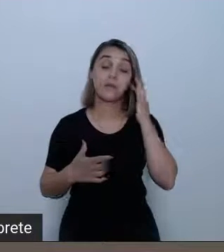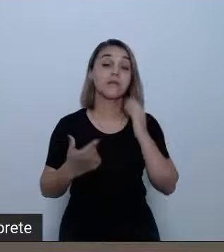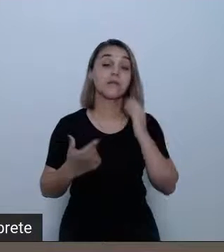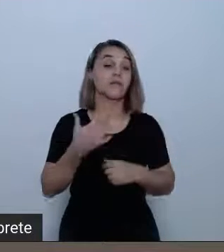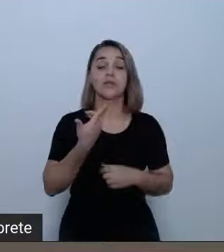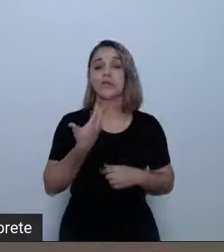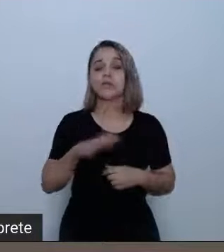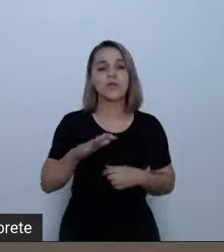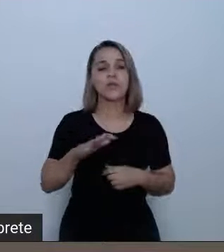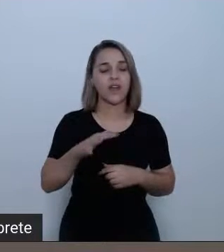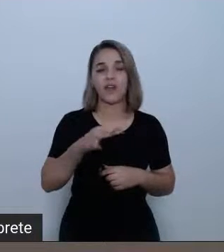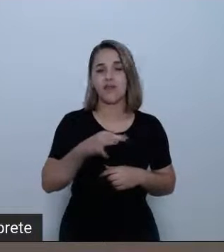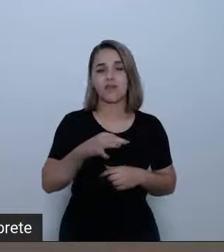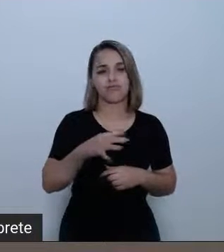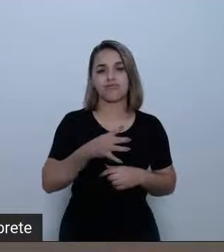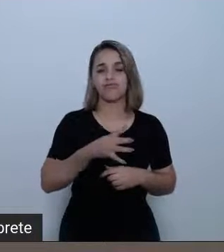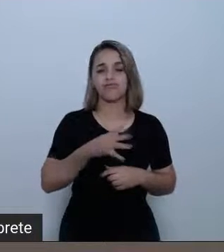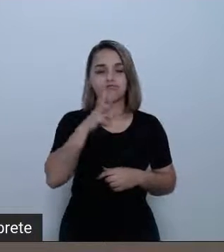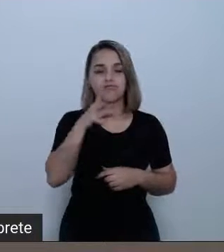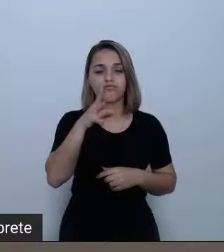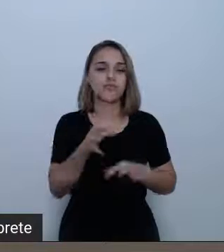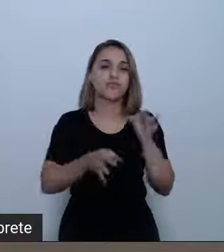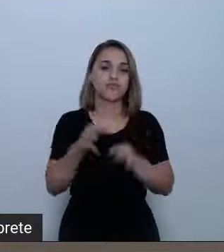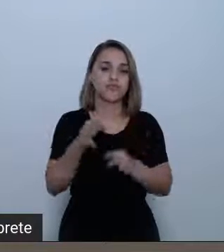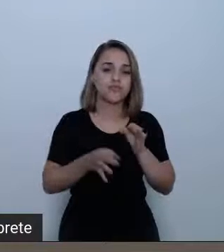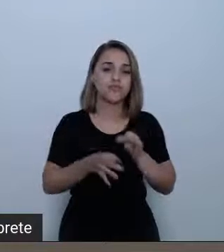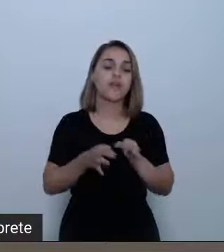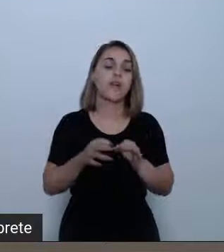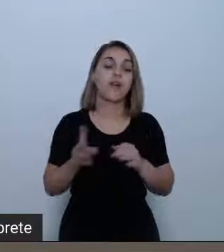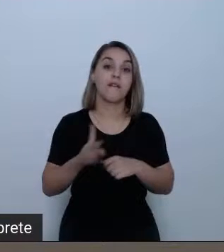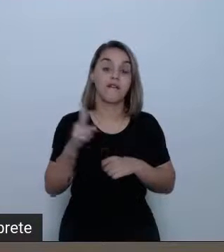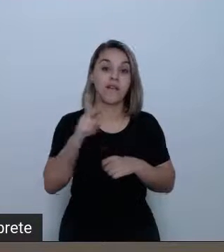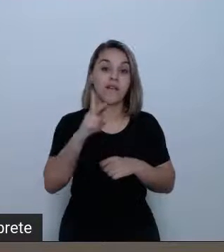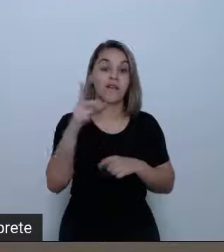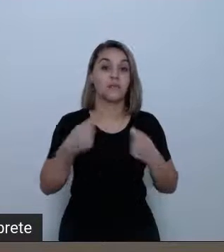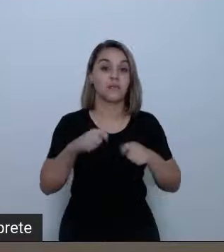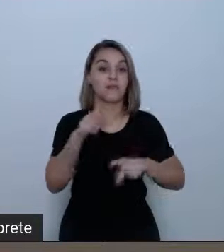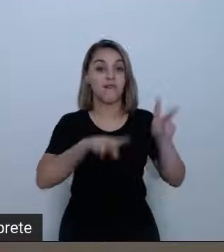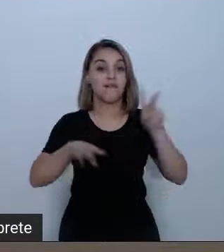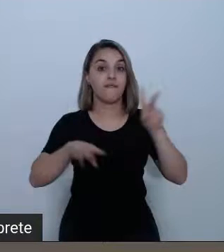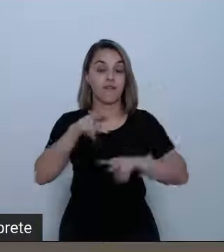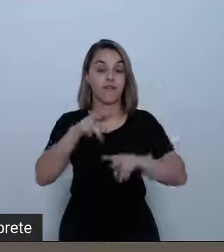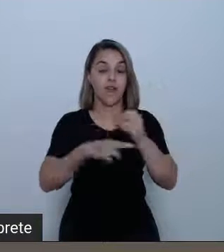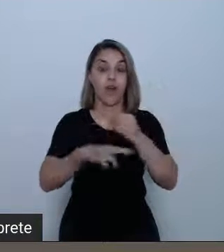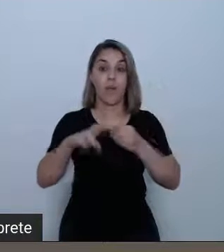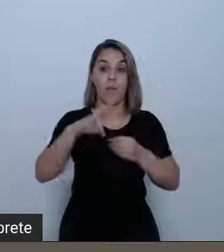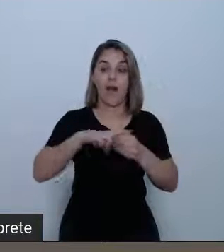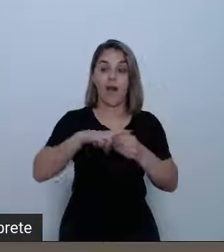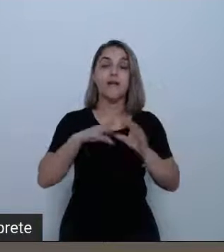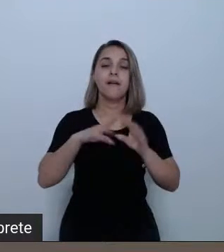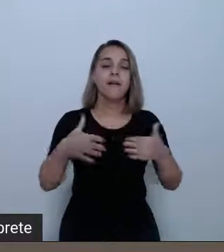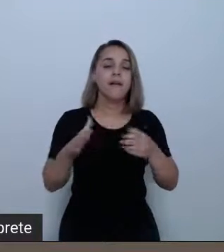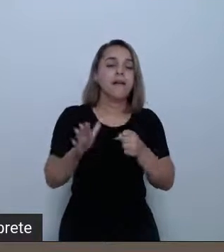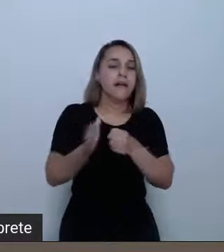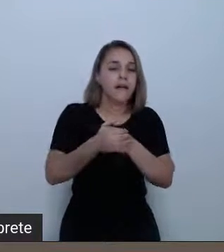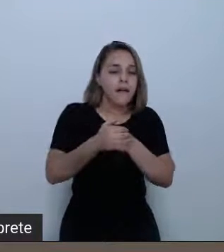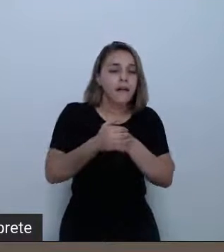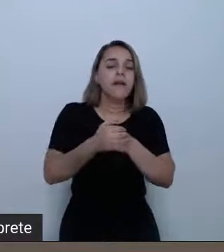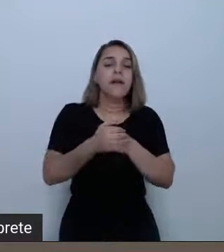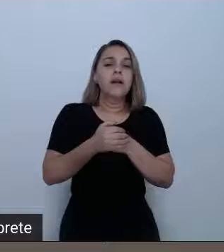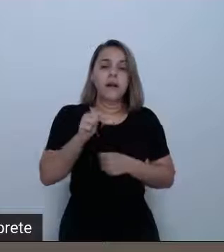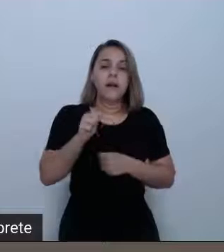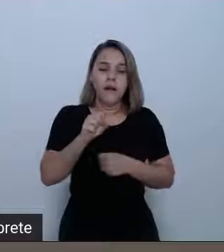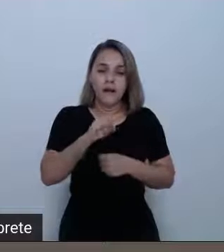valor, as obras têm obras muito boas, assim, que precisam ser recuperadas visualmente, que estão ainda escondidas em acervos, como o